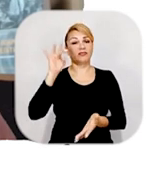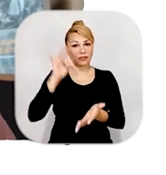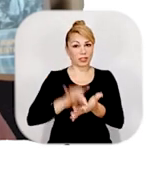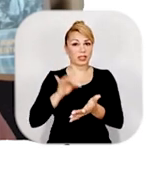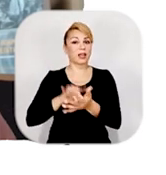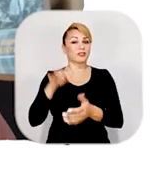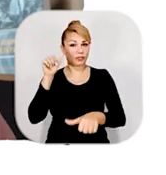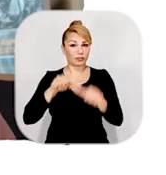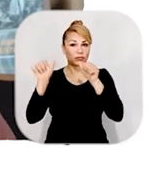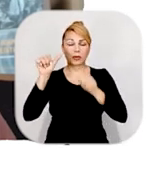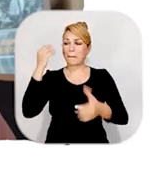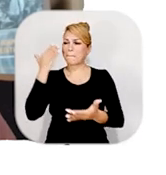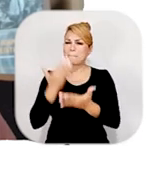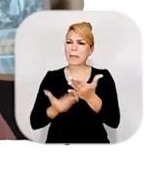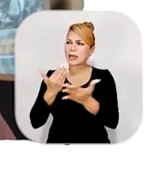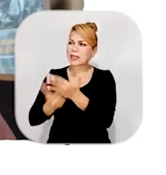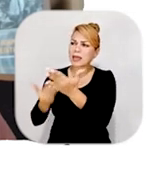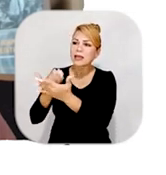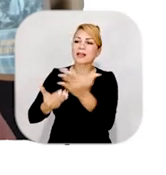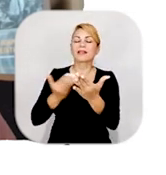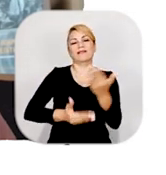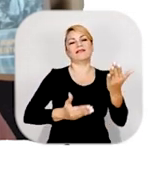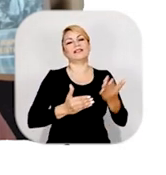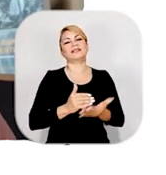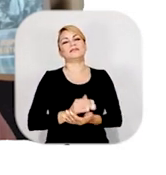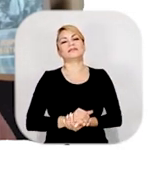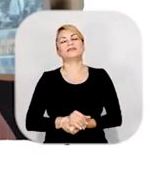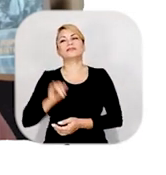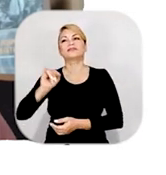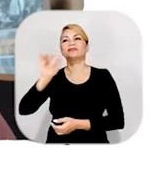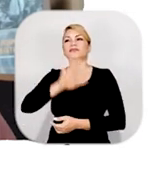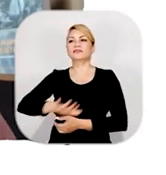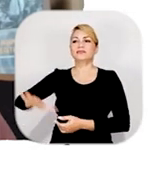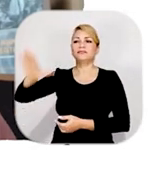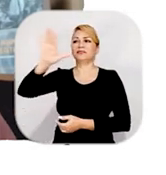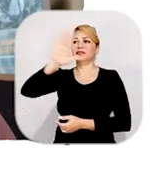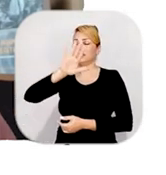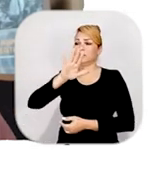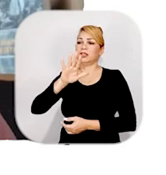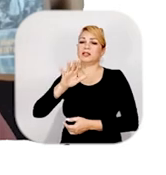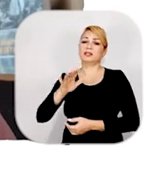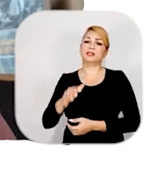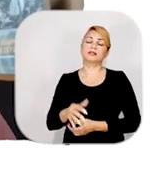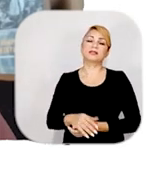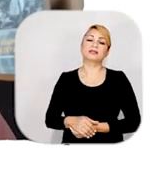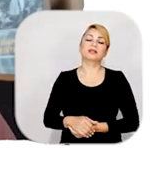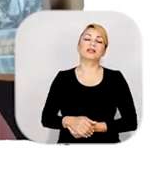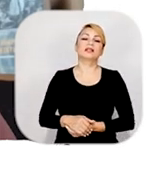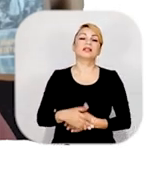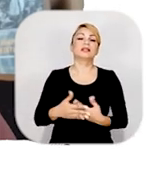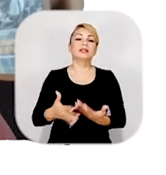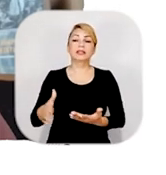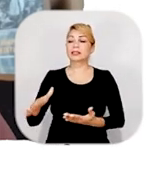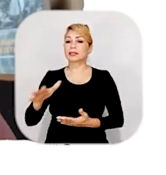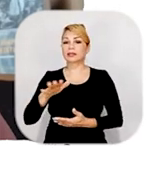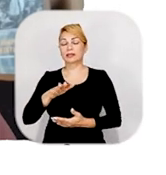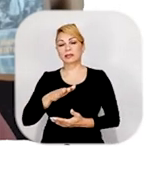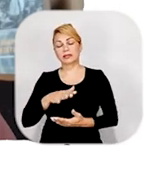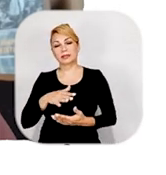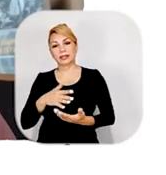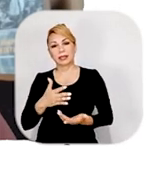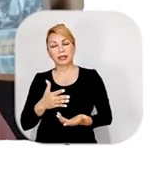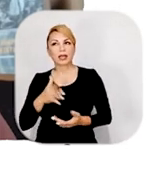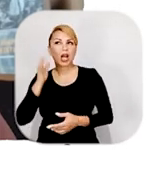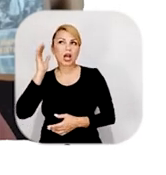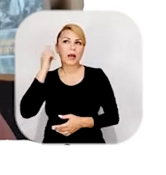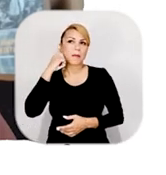muito, perdeu-se muito, que não foi documentado. Então, aqueles pedaços de som,